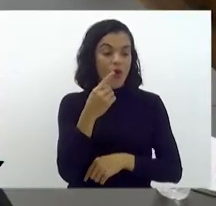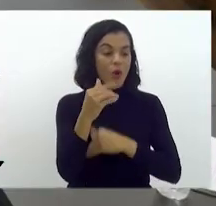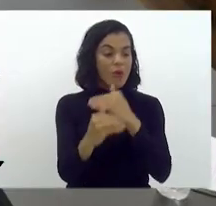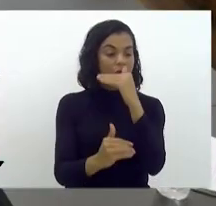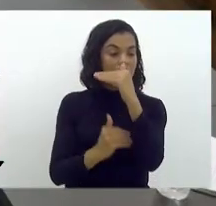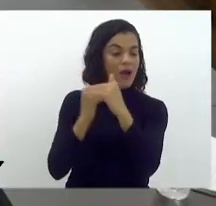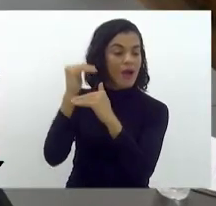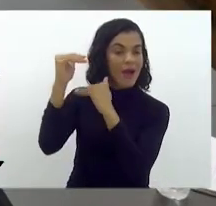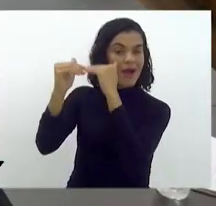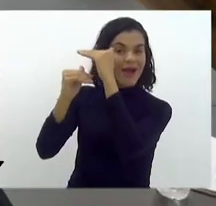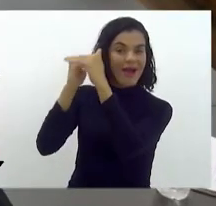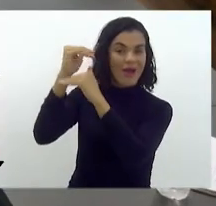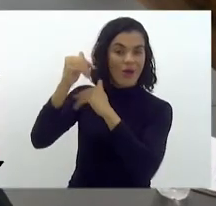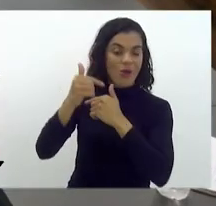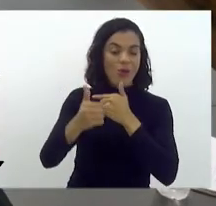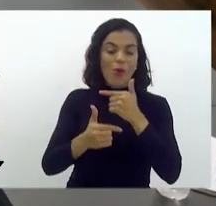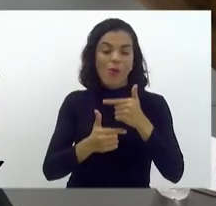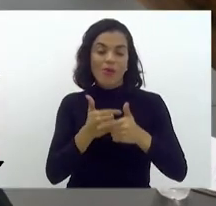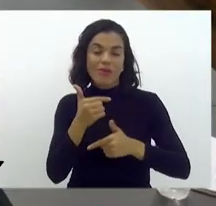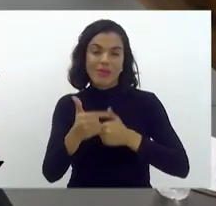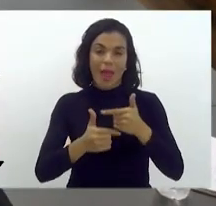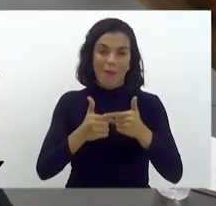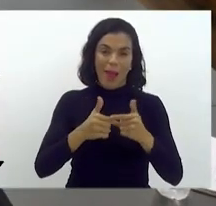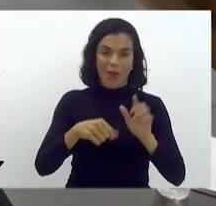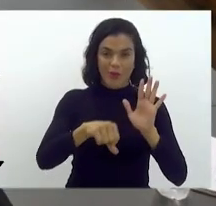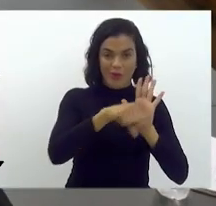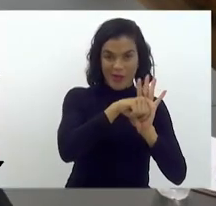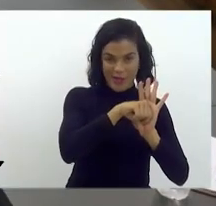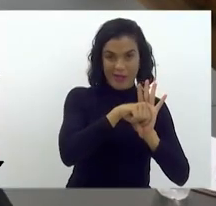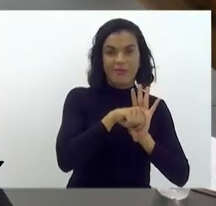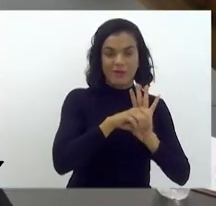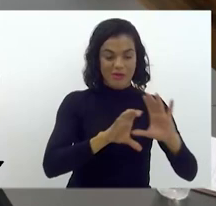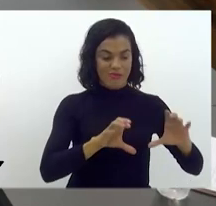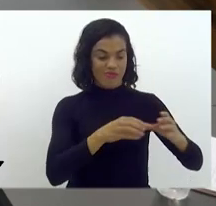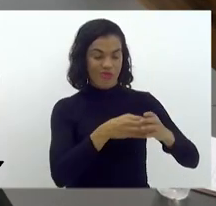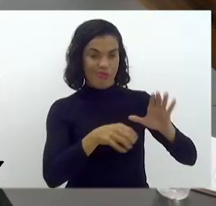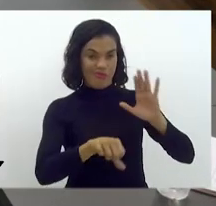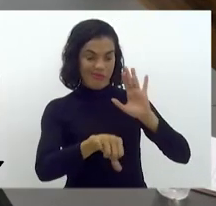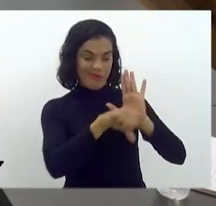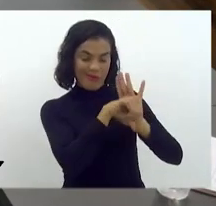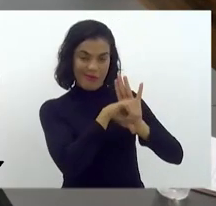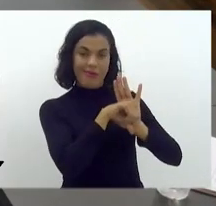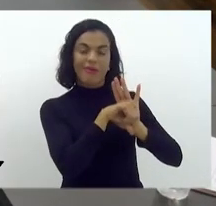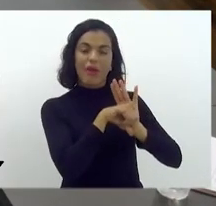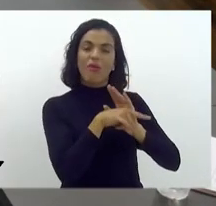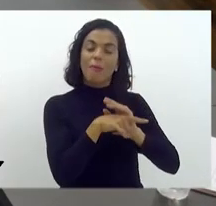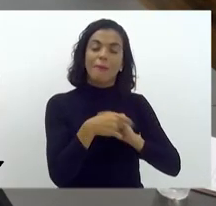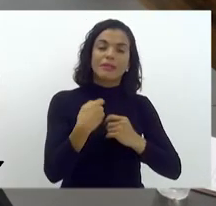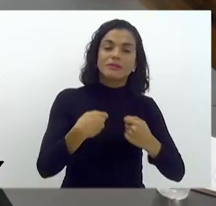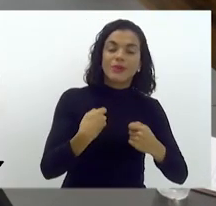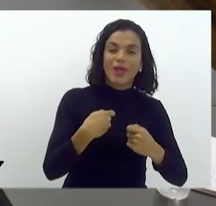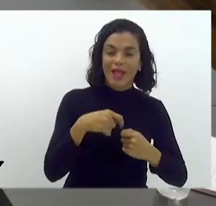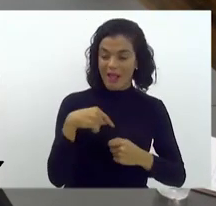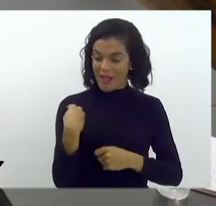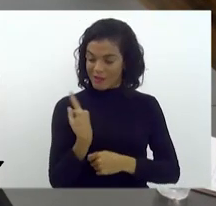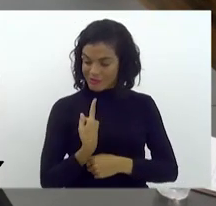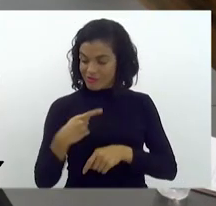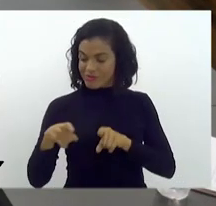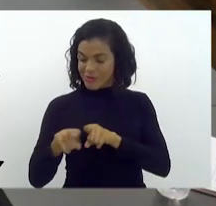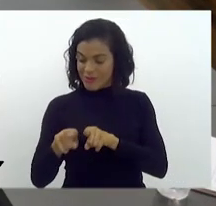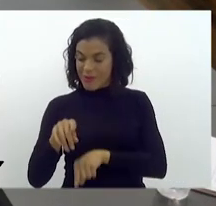da atividade criminosa Então essa modernização da atividade criminosa vai exigir que os nossos